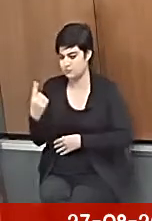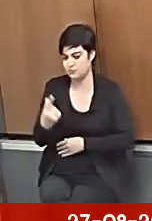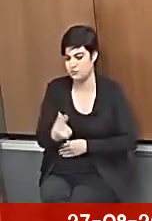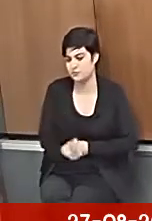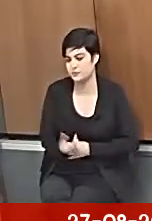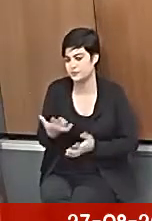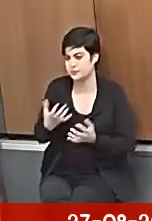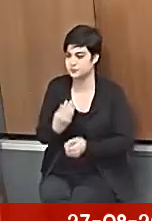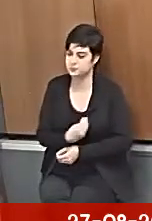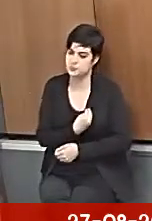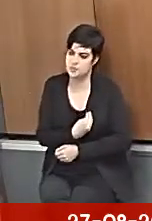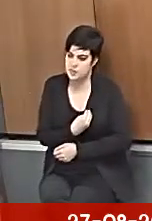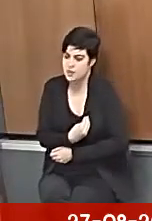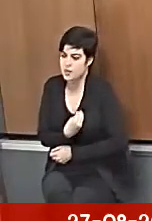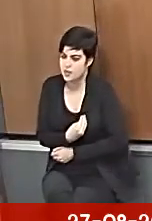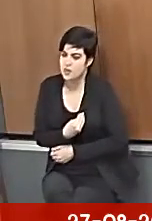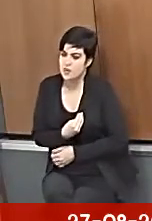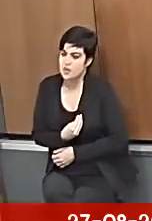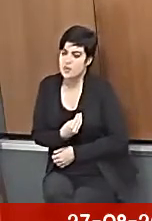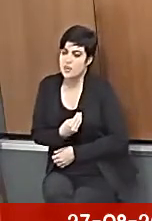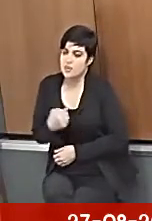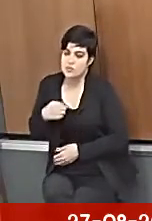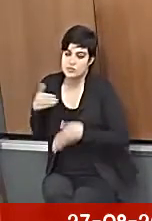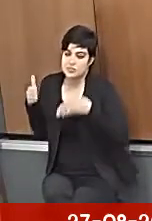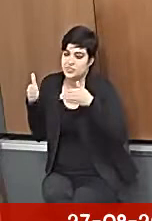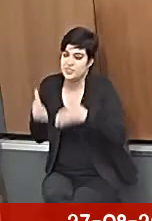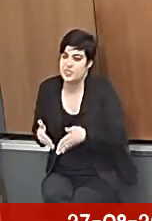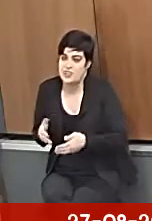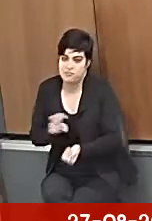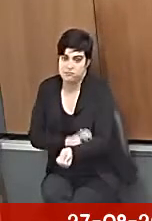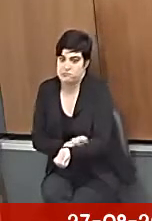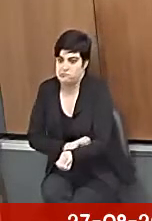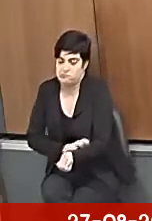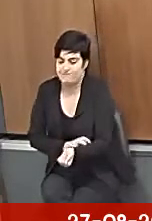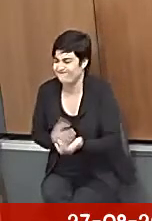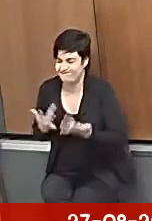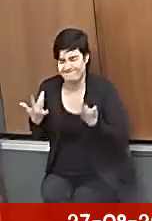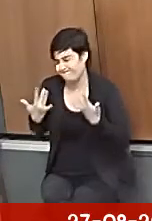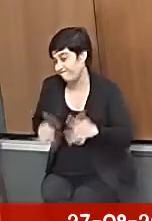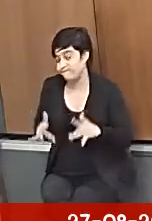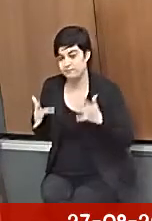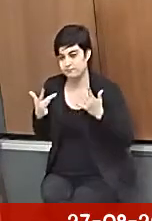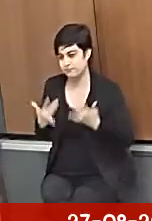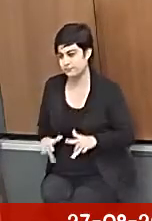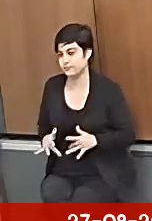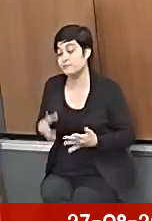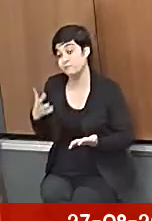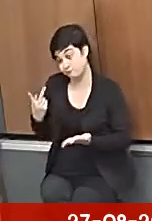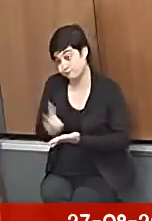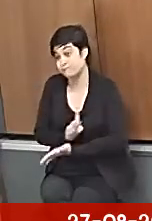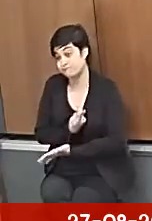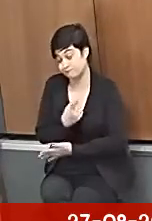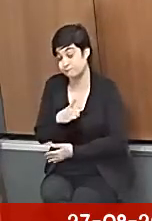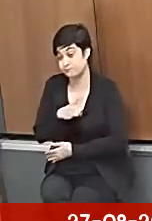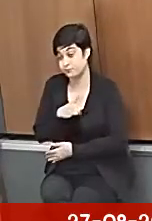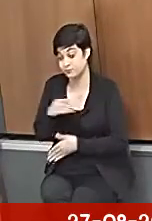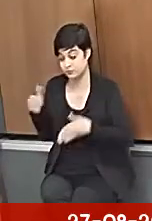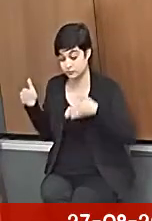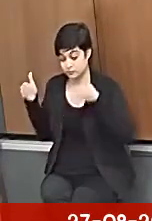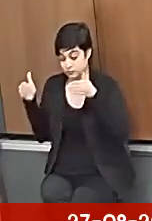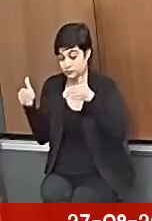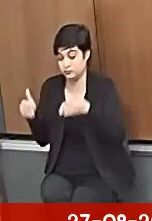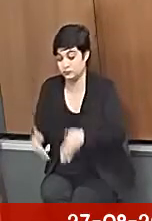pra ter momentos de lazer eu não chego lá não vou querer estressar e é o que acontece com a maioria de nós ora você chega no